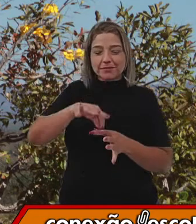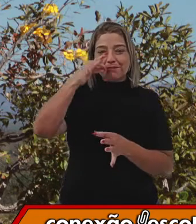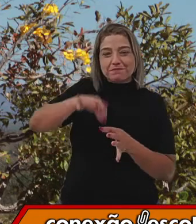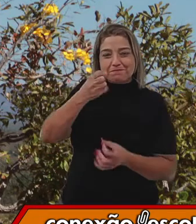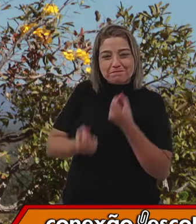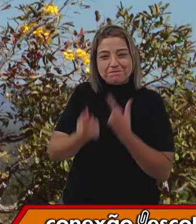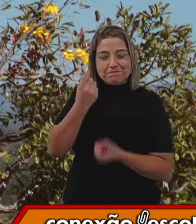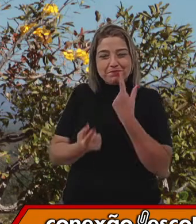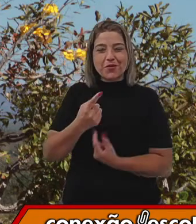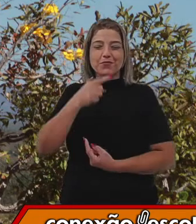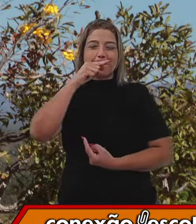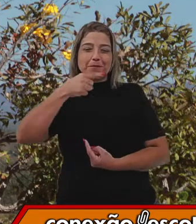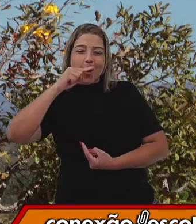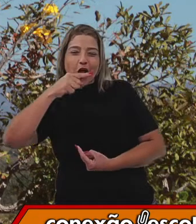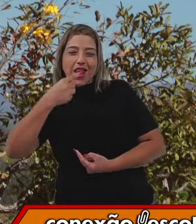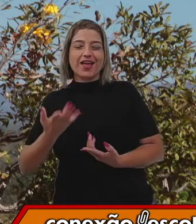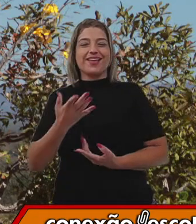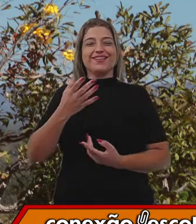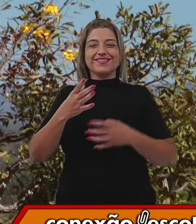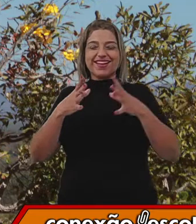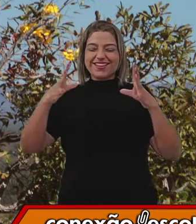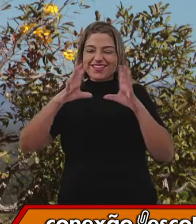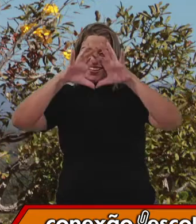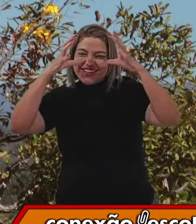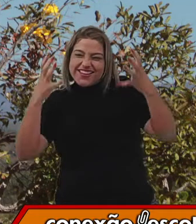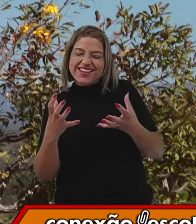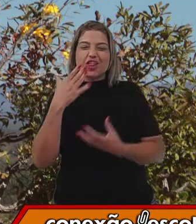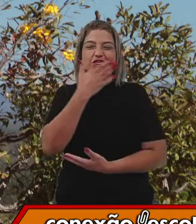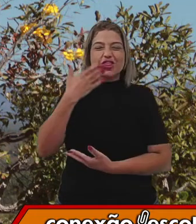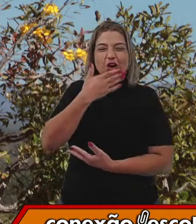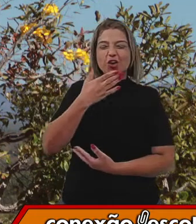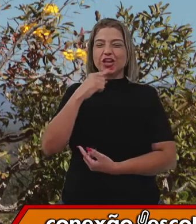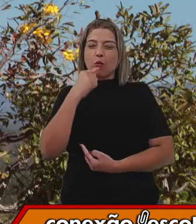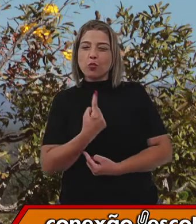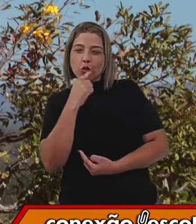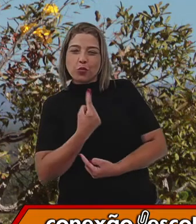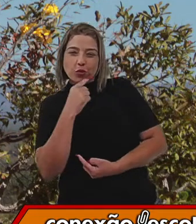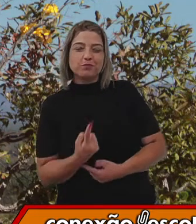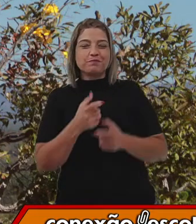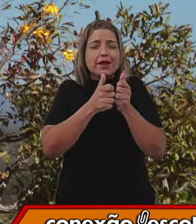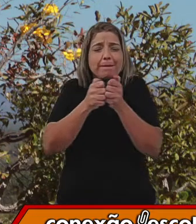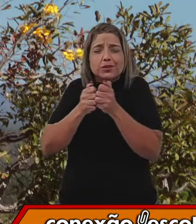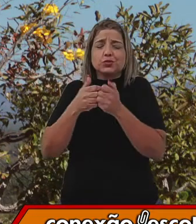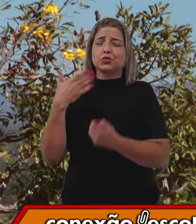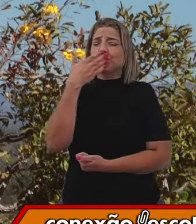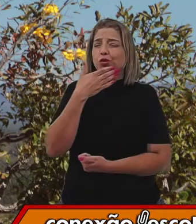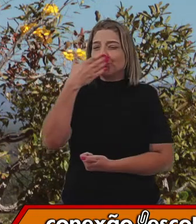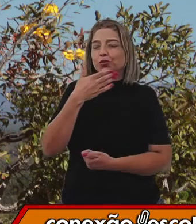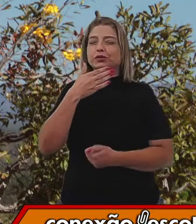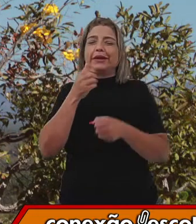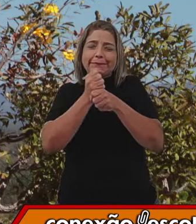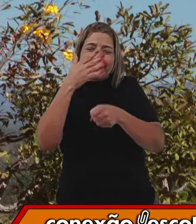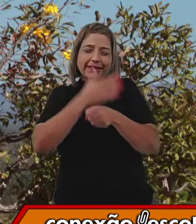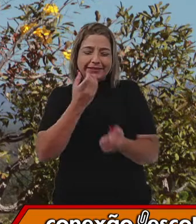do picolé, algodão doce, pirulito de melado, amendoim doce, batata